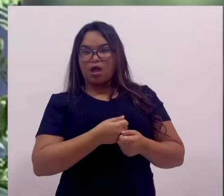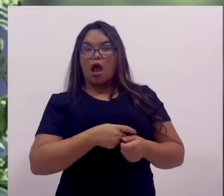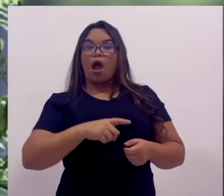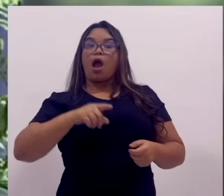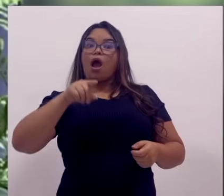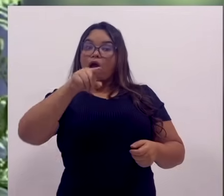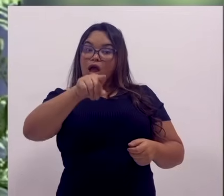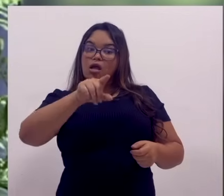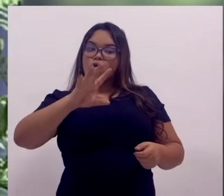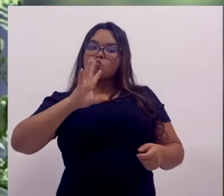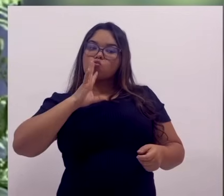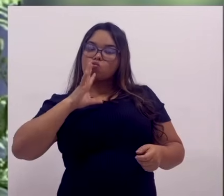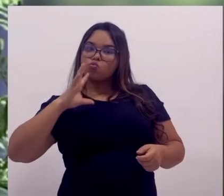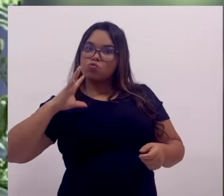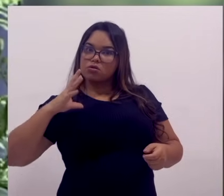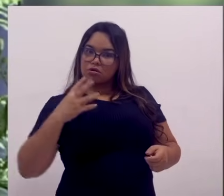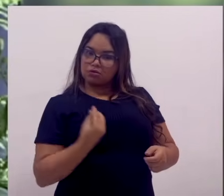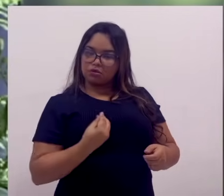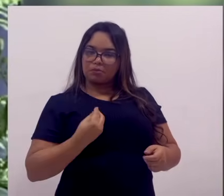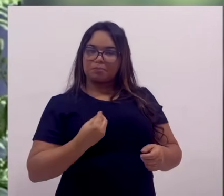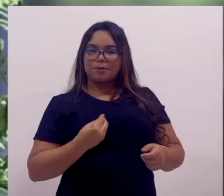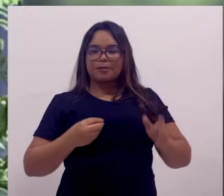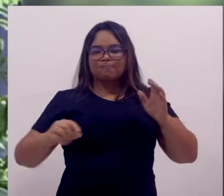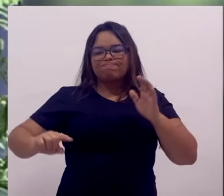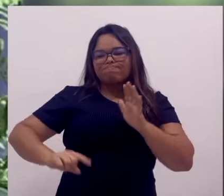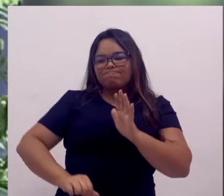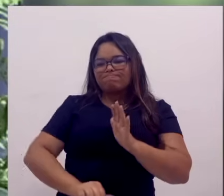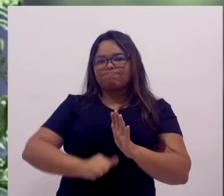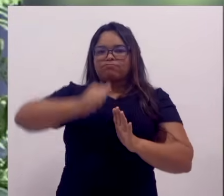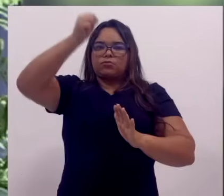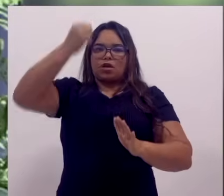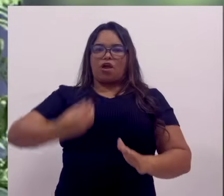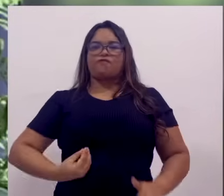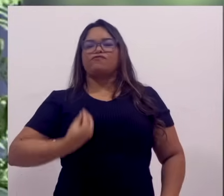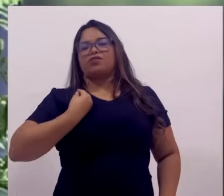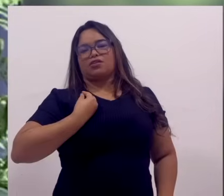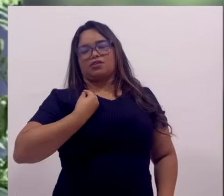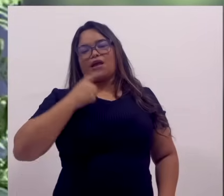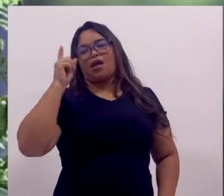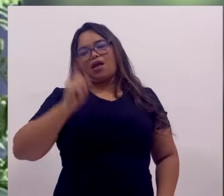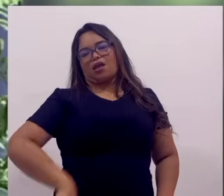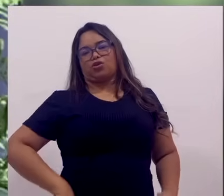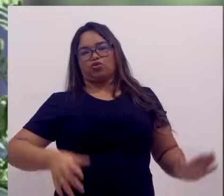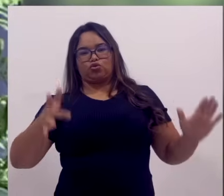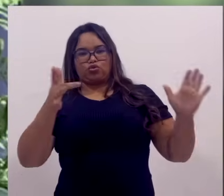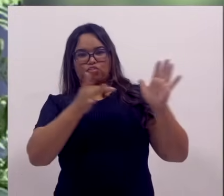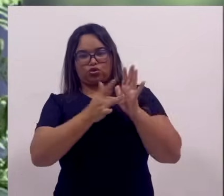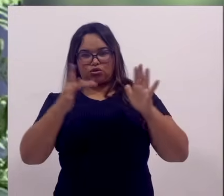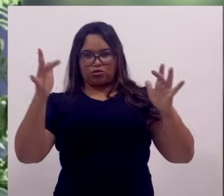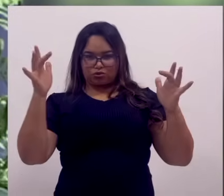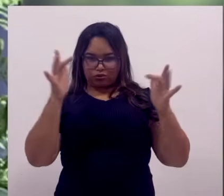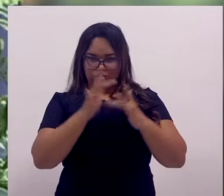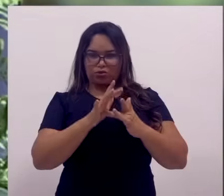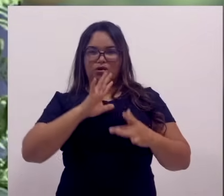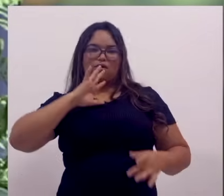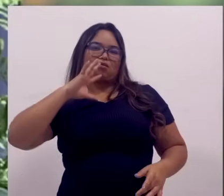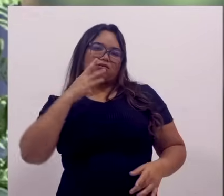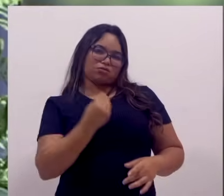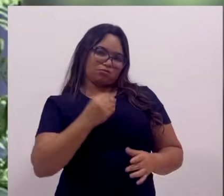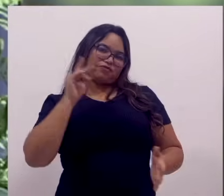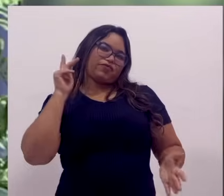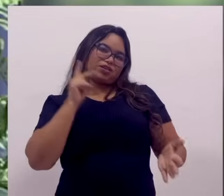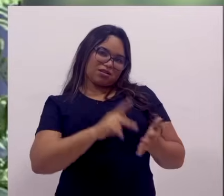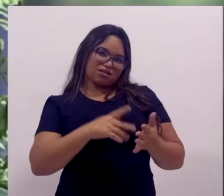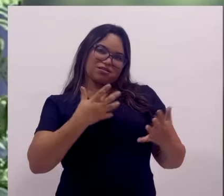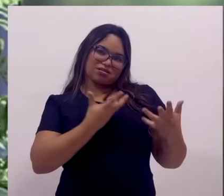será salvo. Apliquem esse conhecimento ao coração, façam de Jesus o centro, o alfa e o ômega de sua